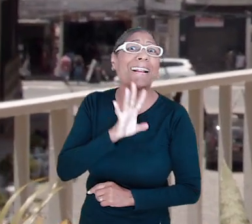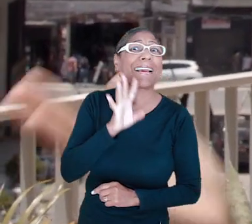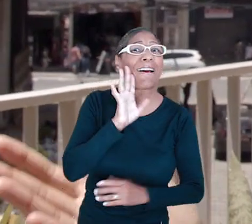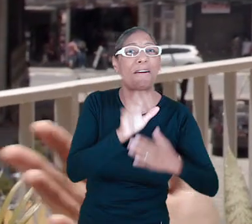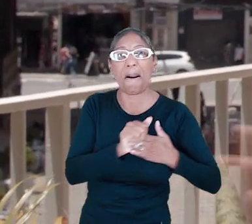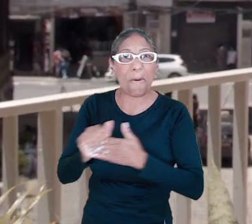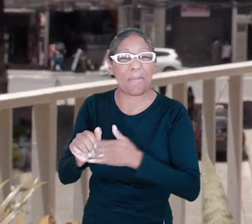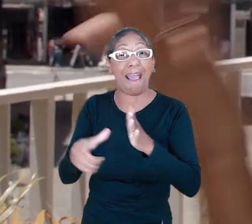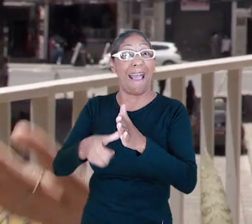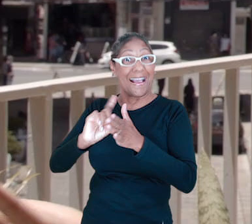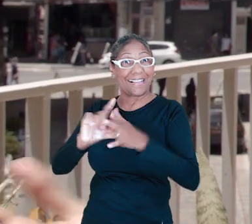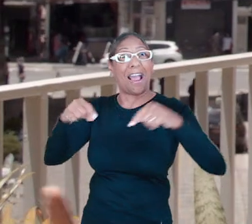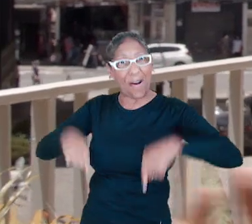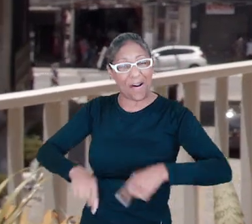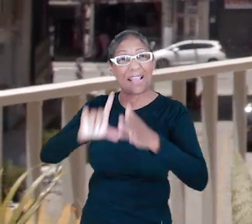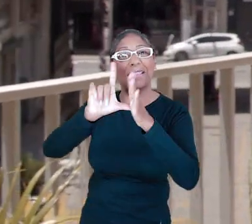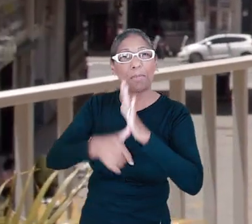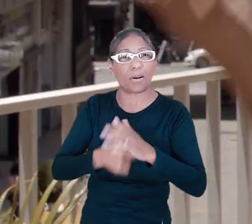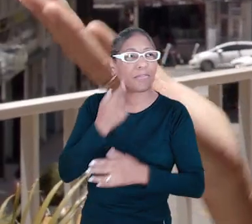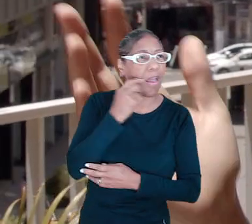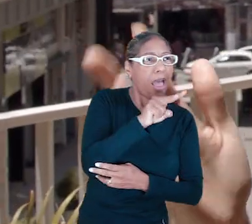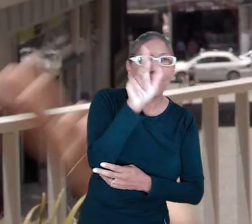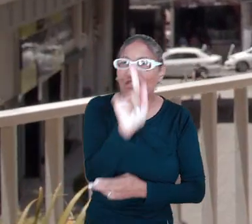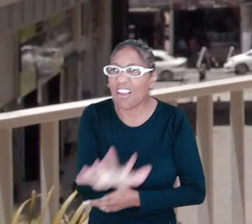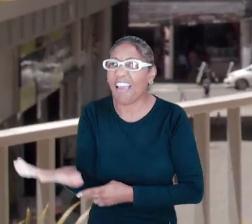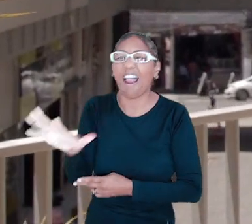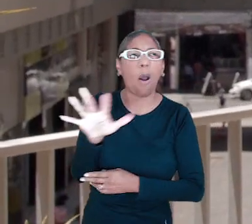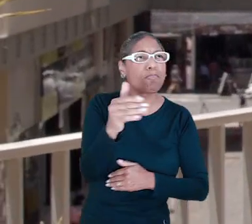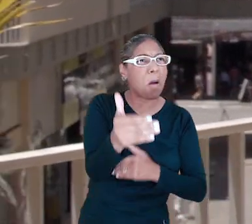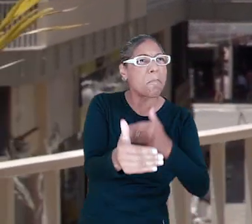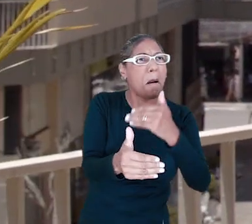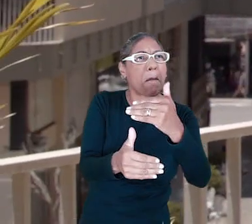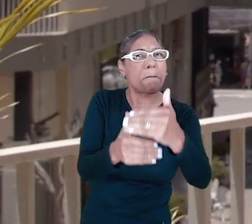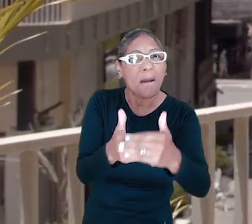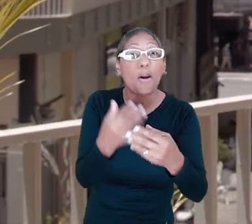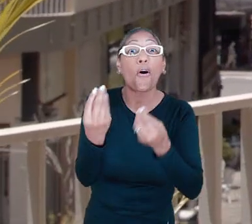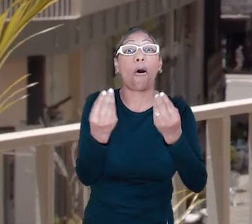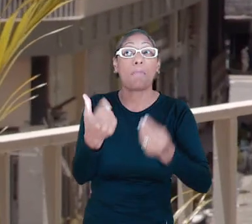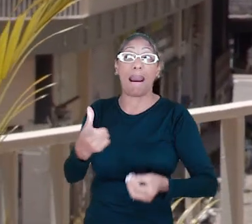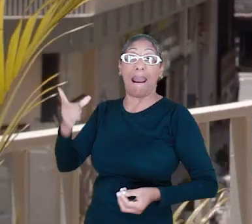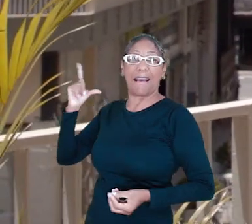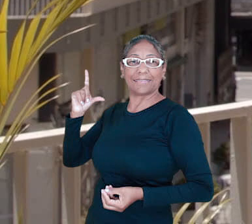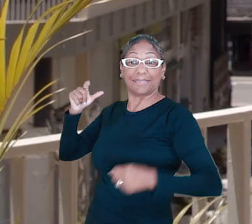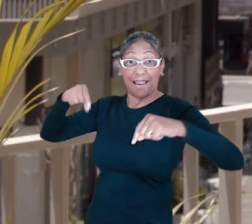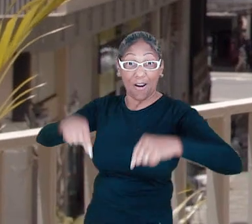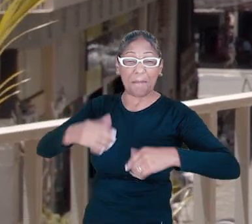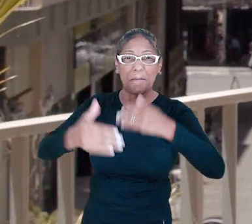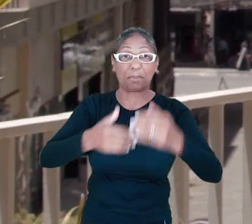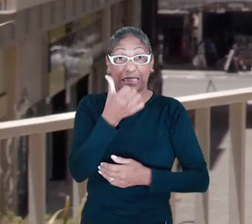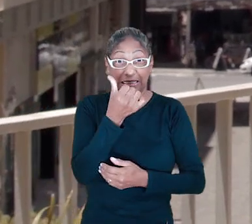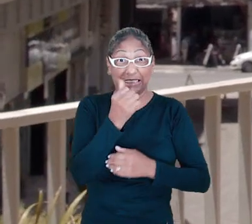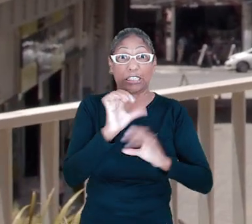agora acompanhar também o antes e depois, né, que a gente já consegue ter um parecer maior de como é que a gente começou e como a gente tá agora.